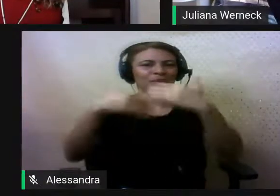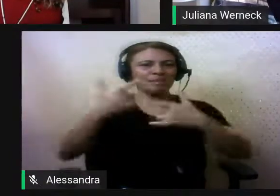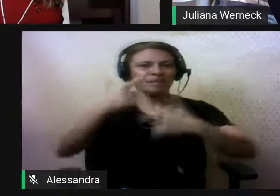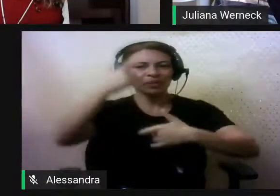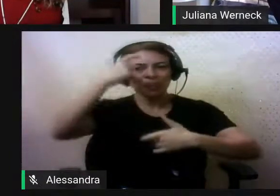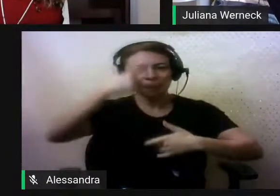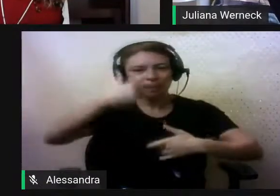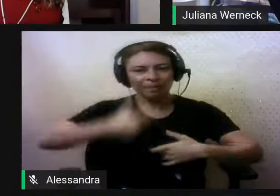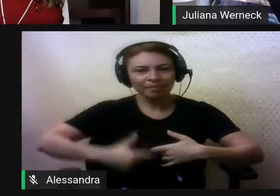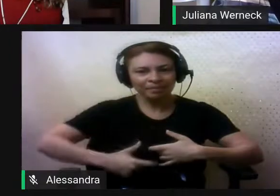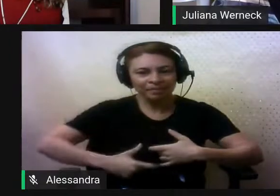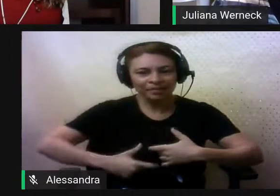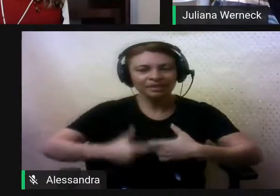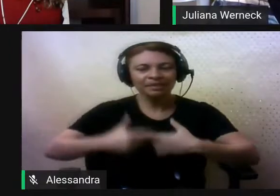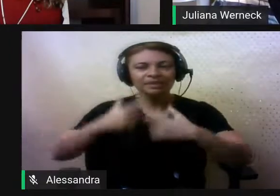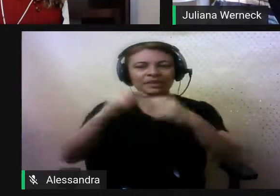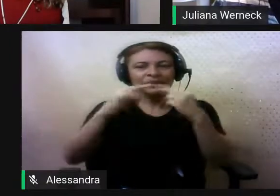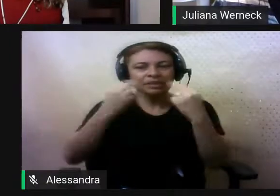humano, né,